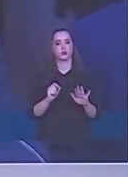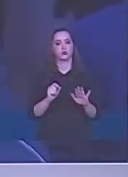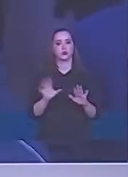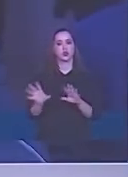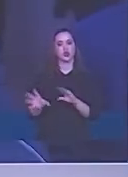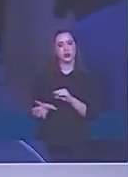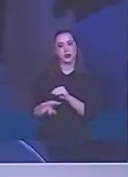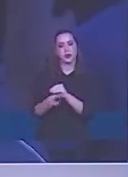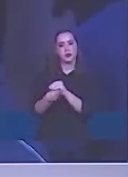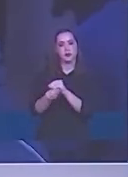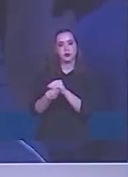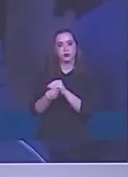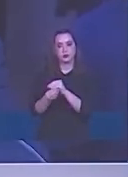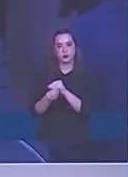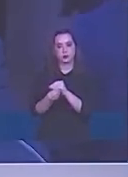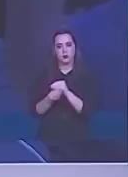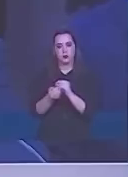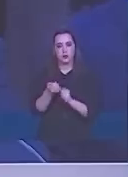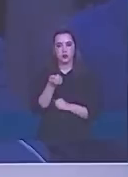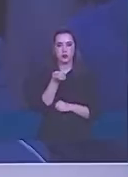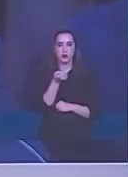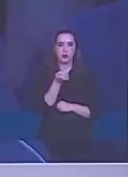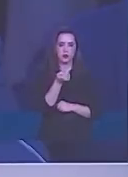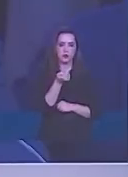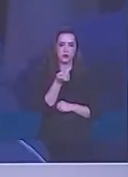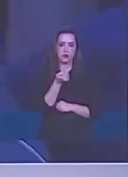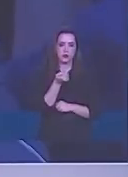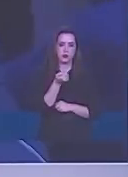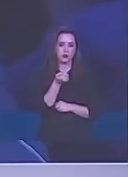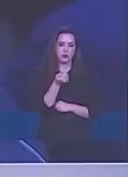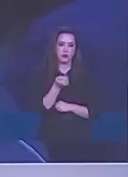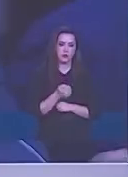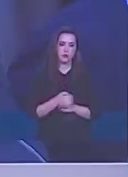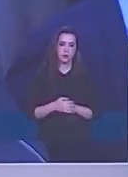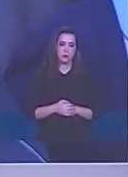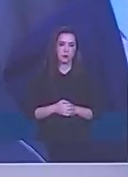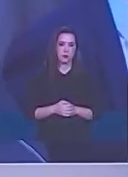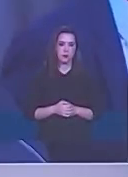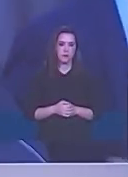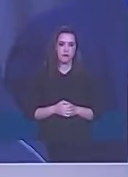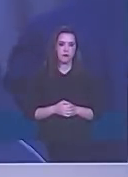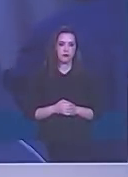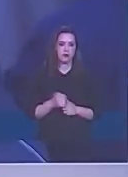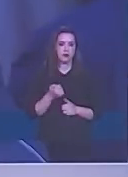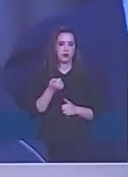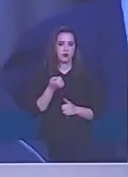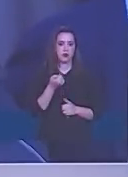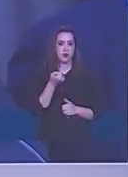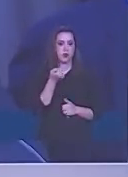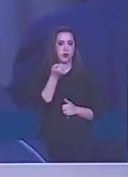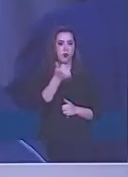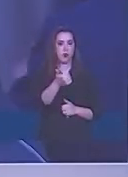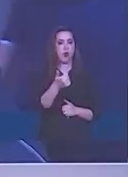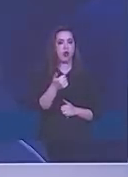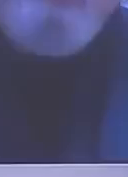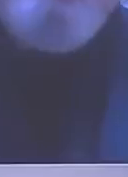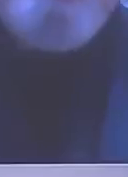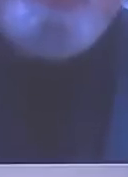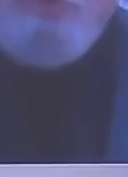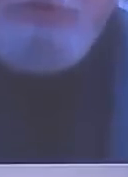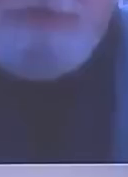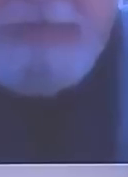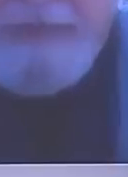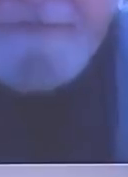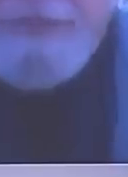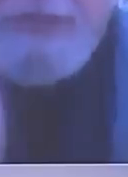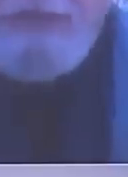da falsificação, a questão das joias, o peculato, a formação de quadrilha, o uso